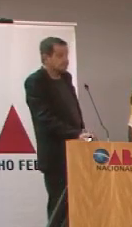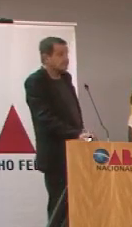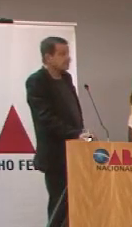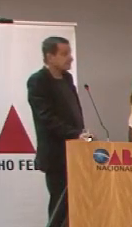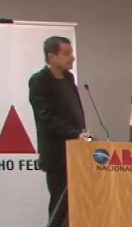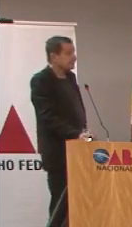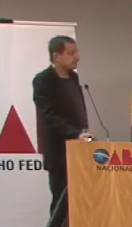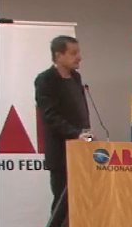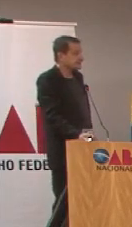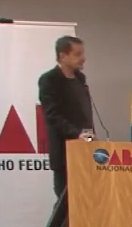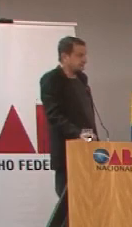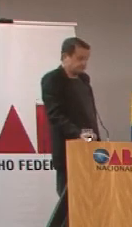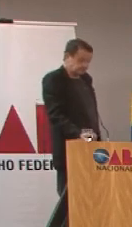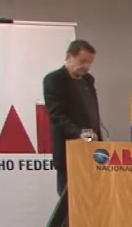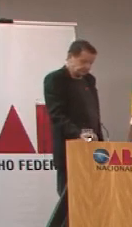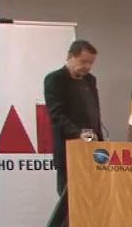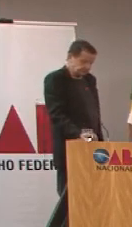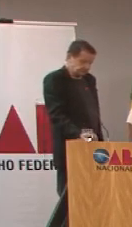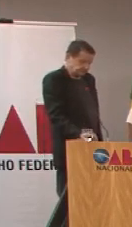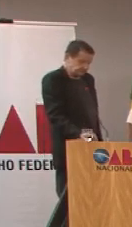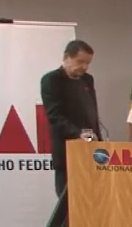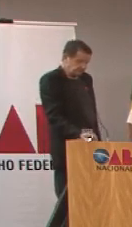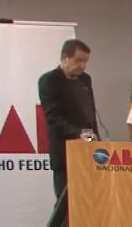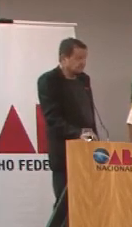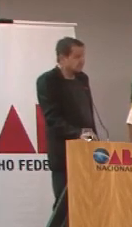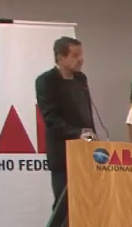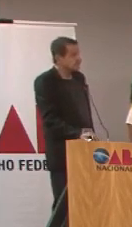ódio e a violência. Por favor.